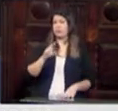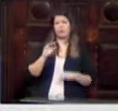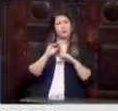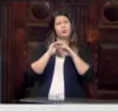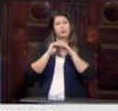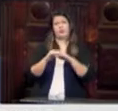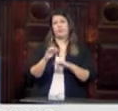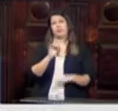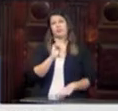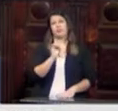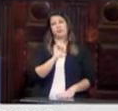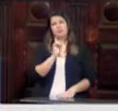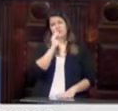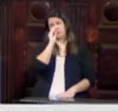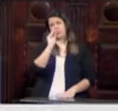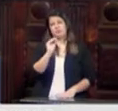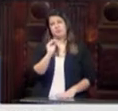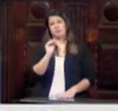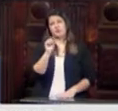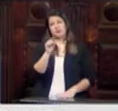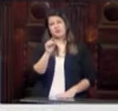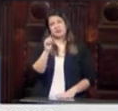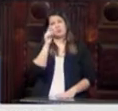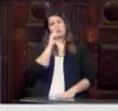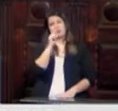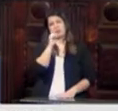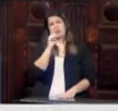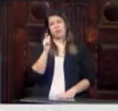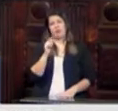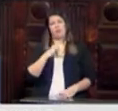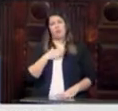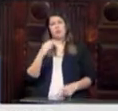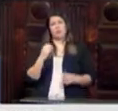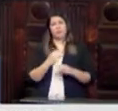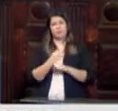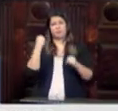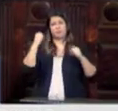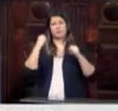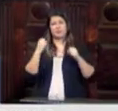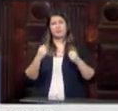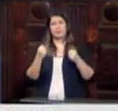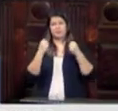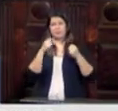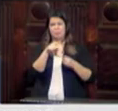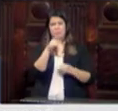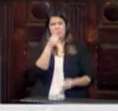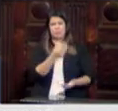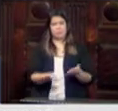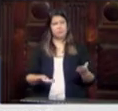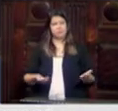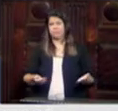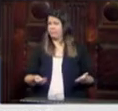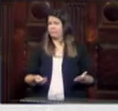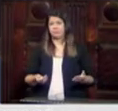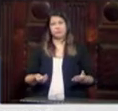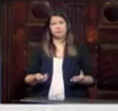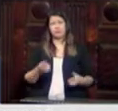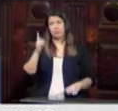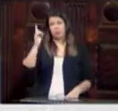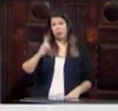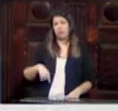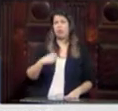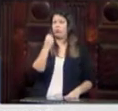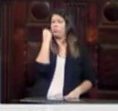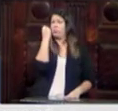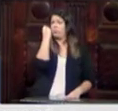com menosprezo que você derrota ninguém. Então, é pelo poder